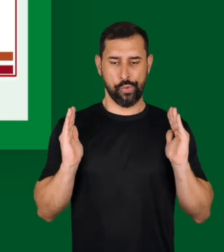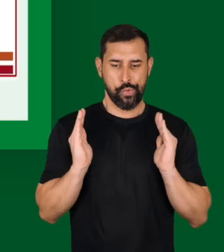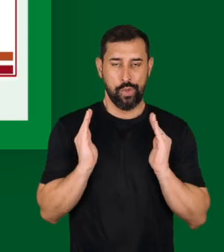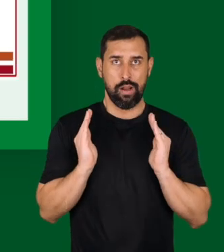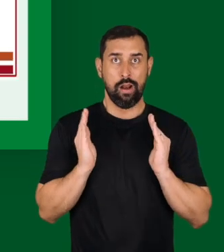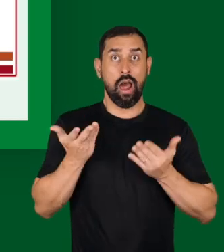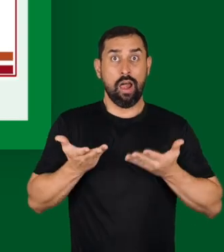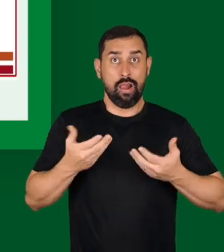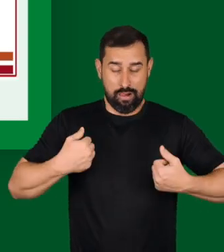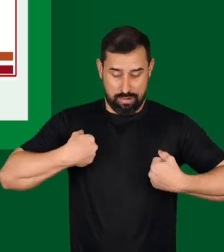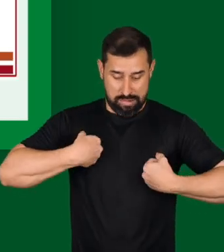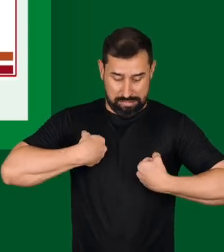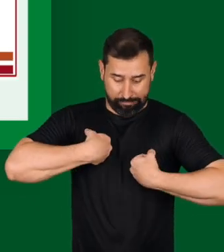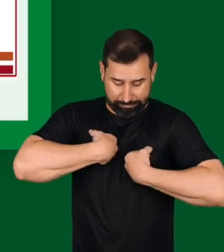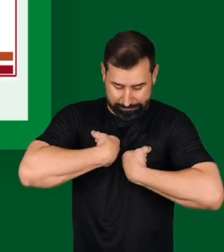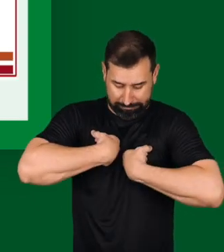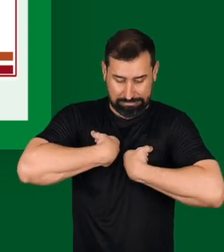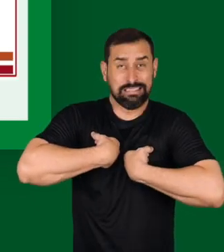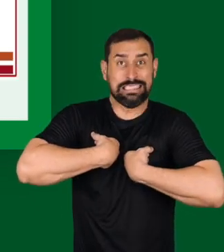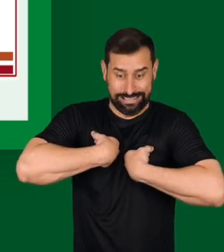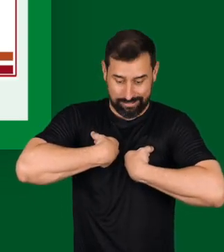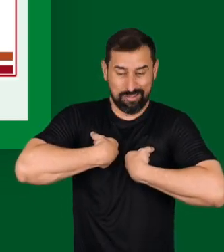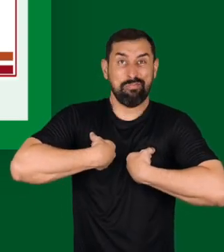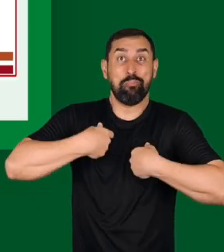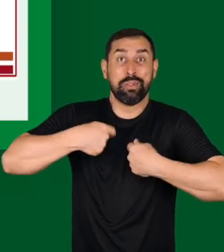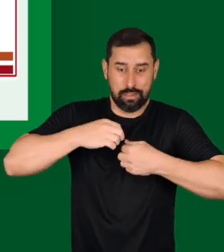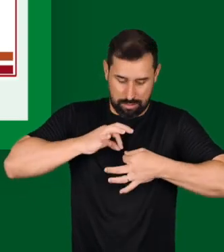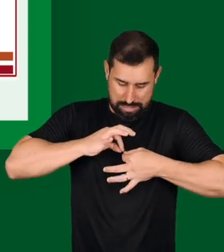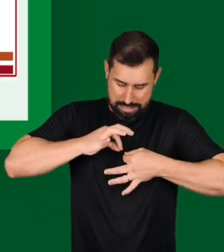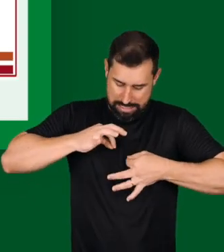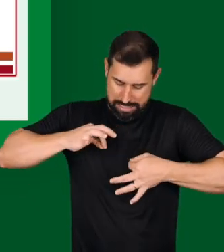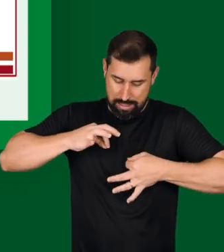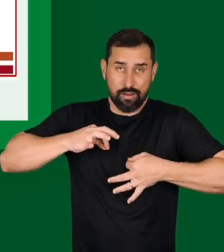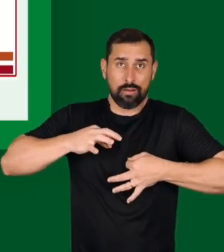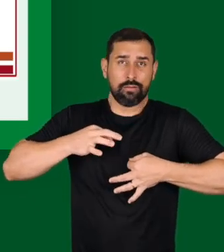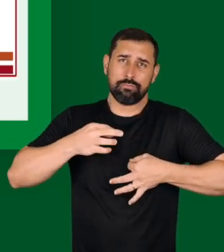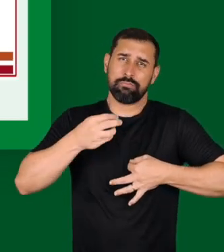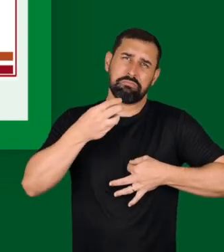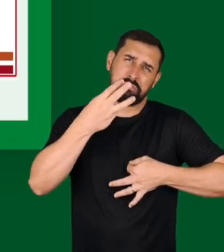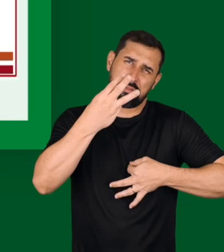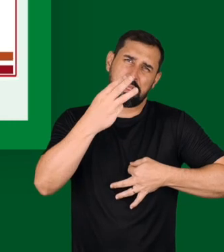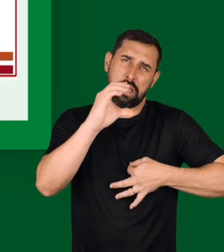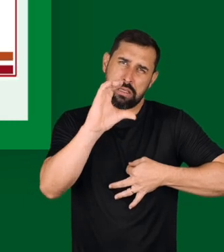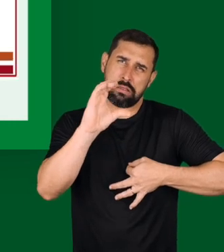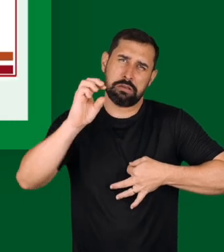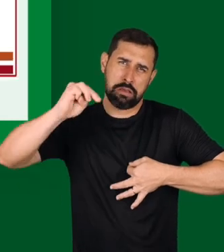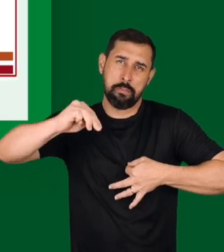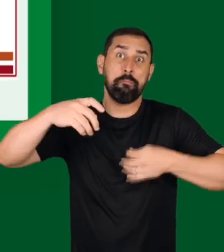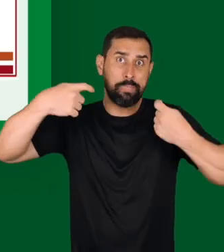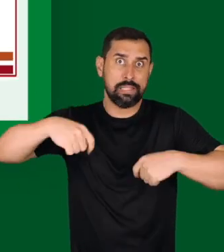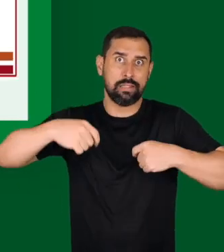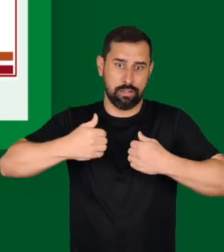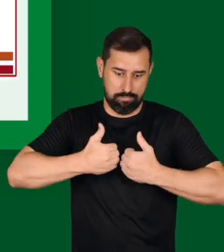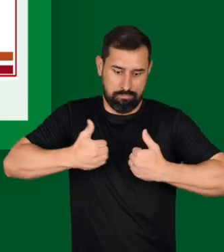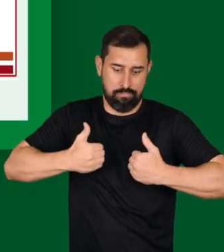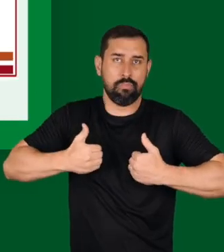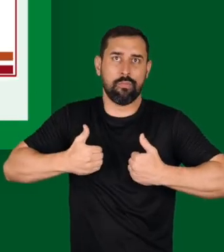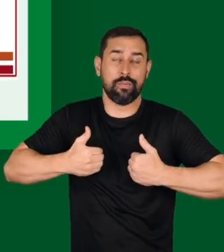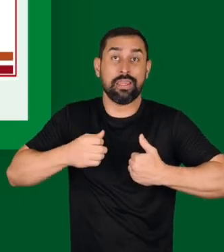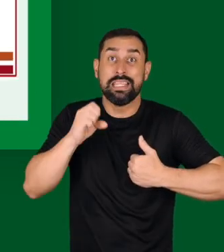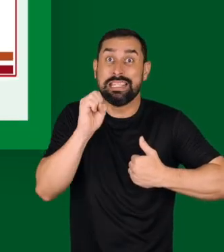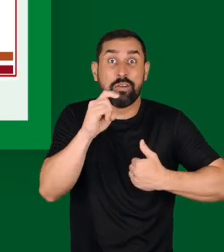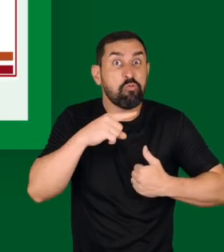pequenininho, pode ser que as duas pás fiquem muito próximas. A gente tem que deixar uma distância entre uma pá e outra de pelo menos